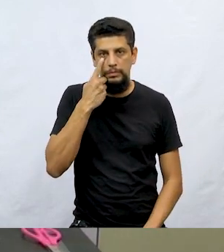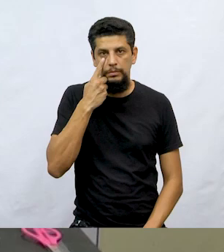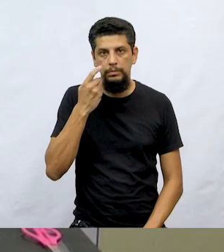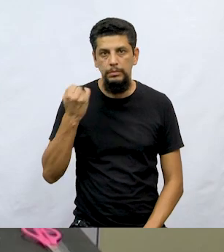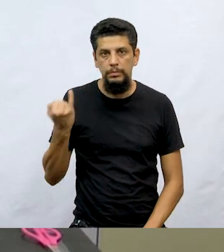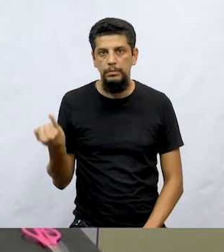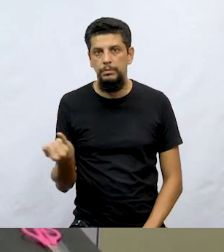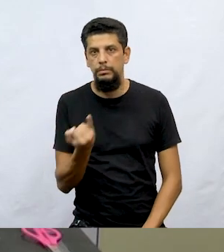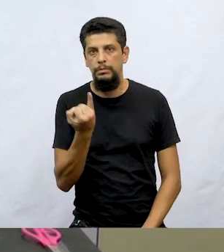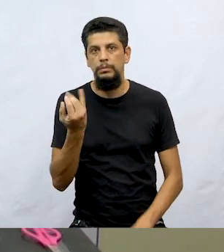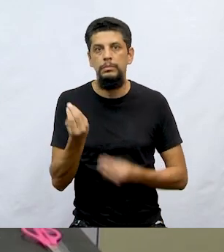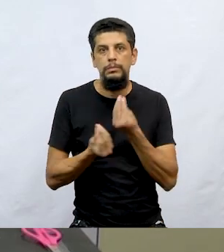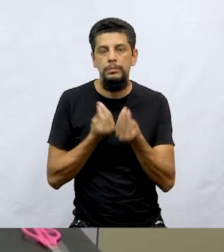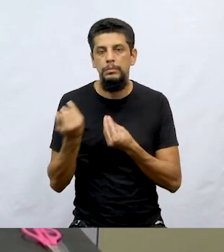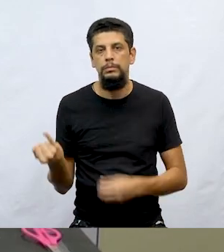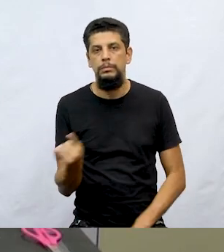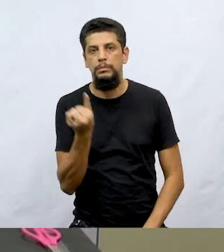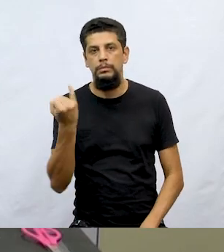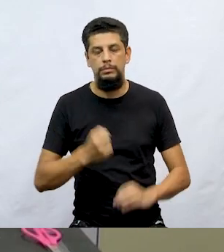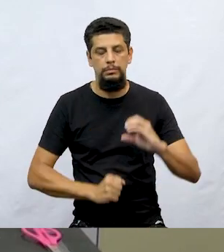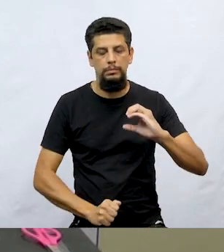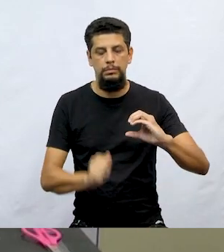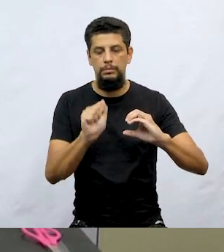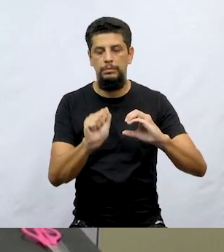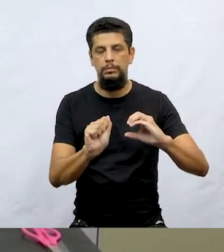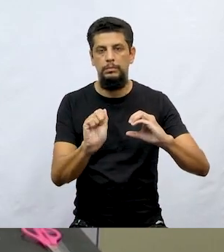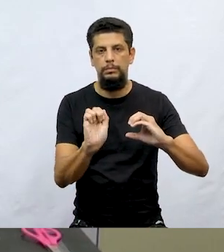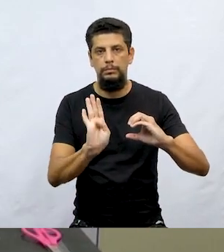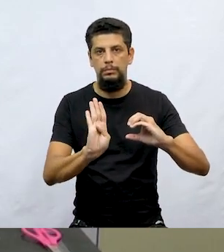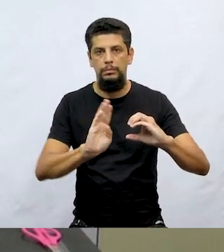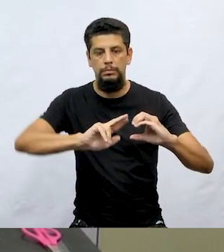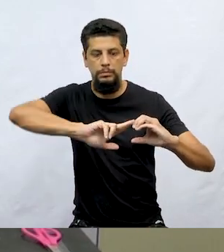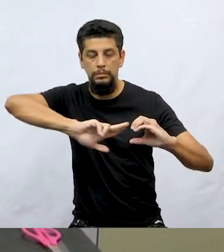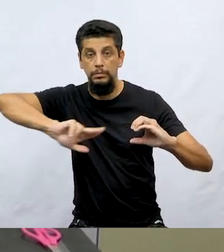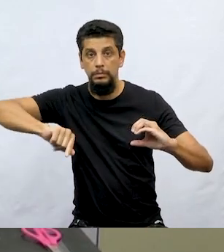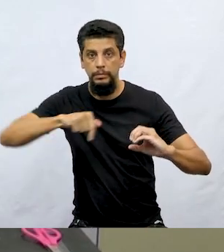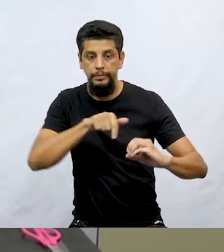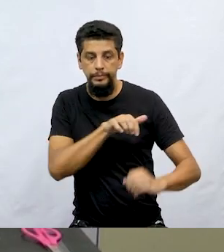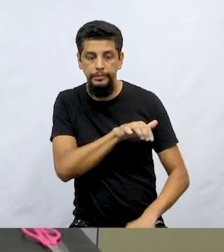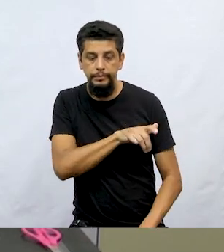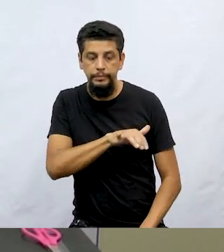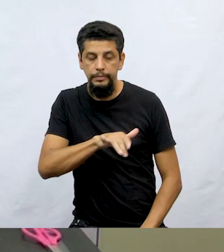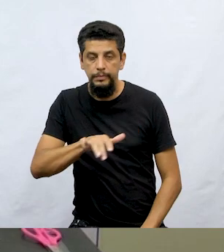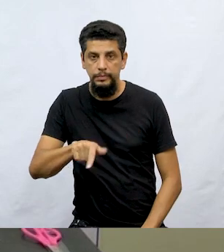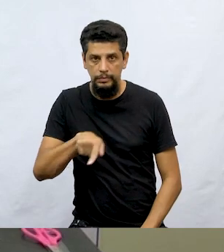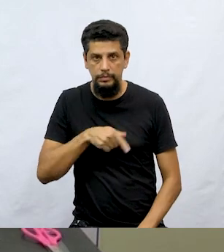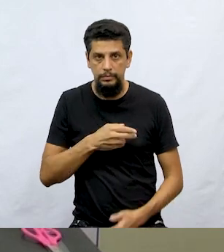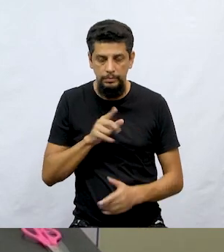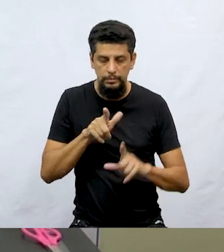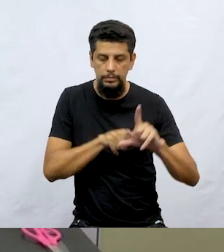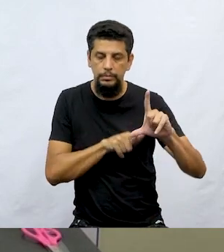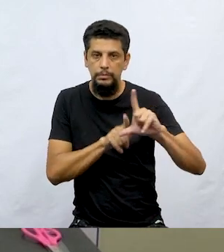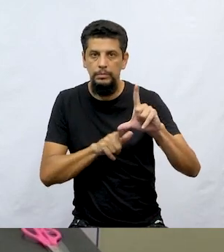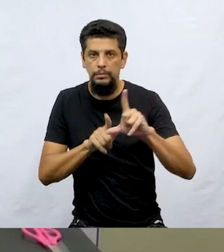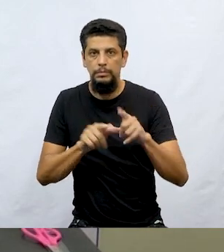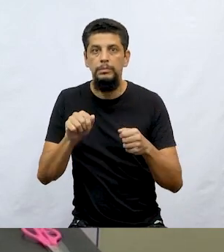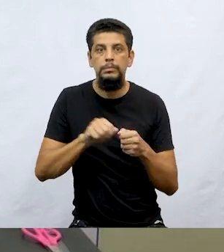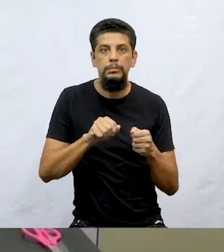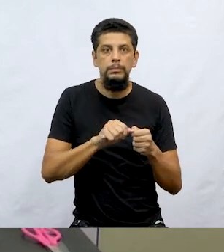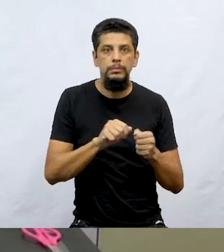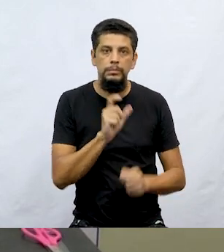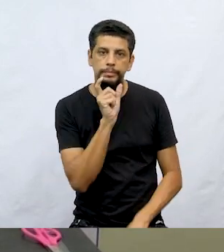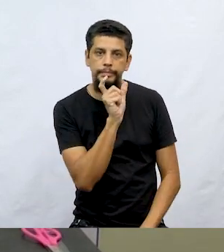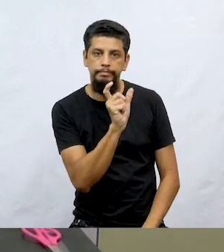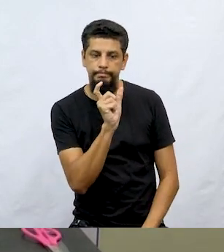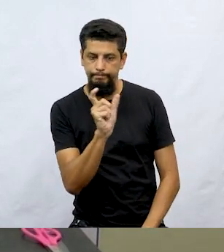Viram a importância das fichinhas? Né? Esse é o nosso alfabeto. E a partir dessas letrinhas a gente constrói o